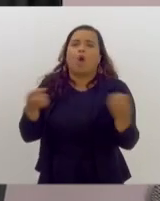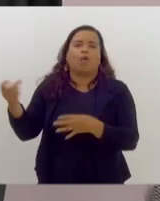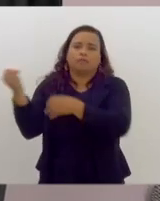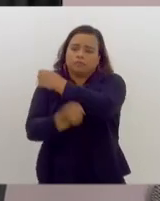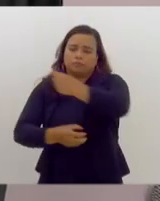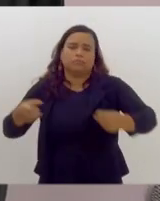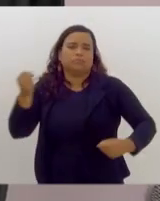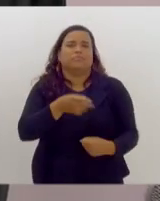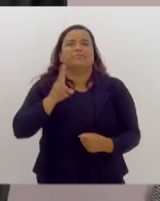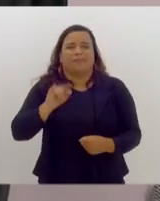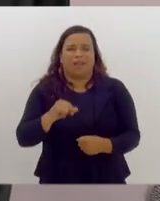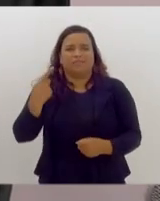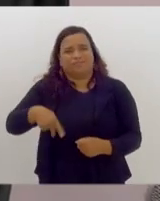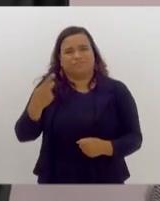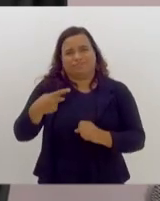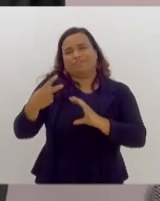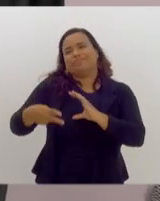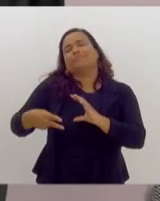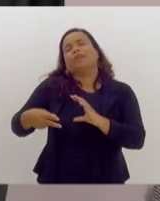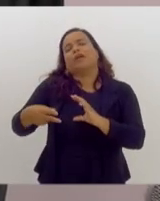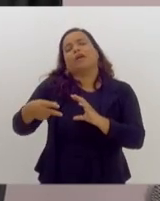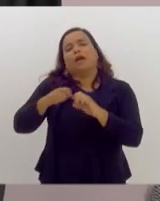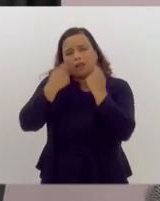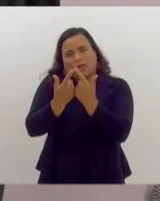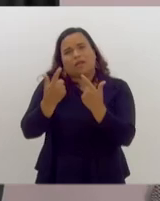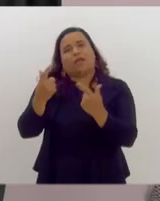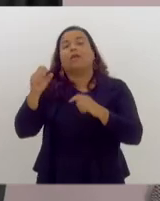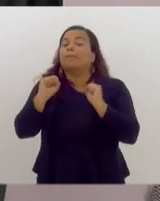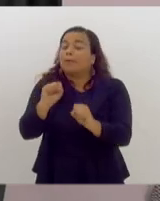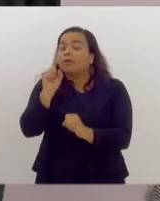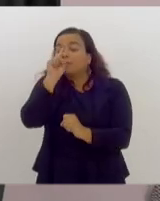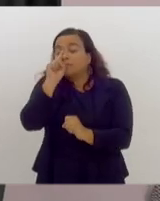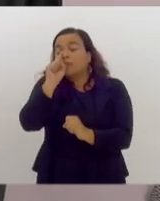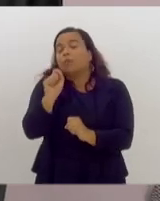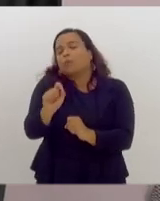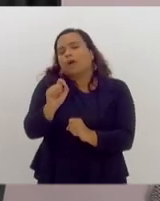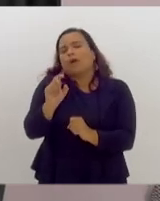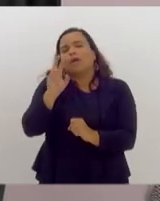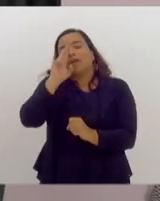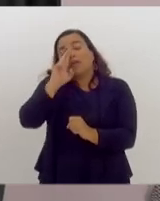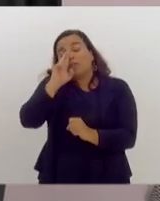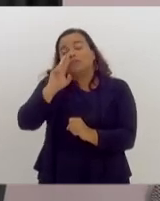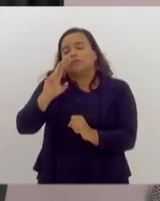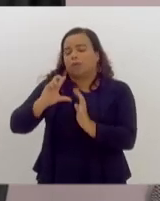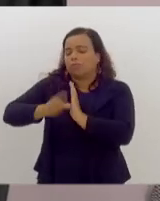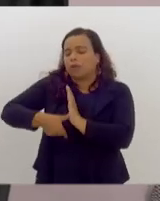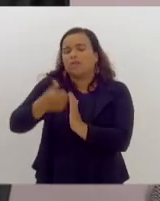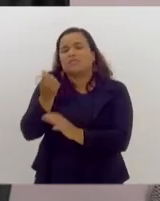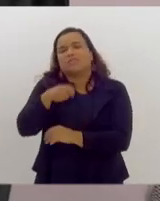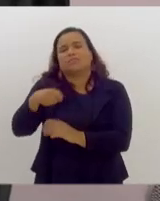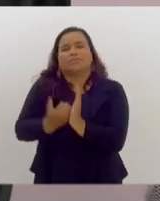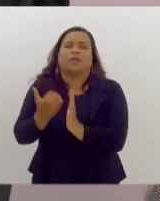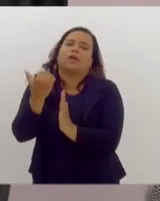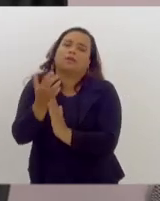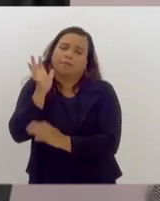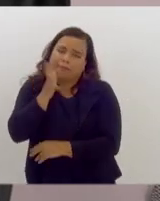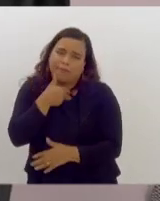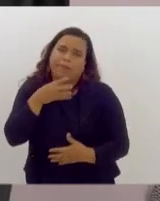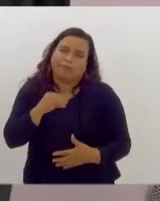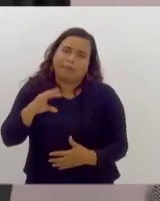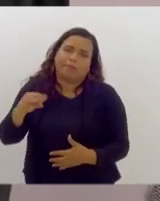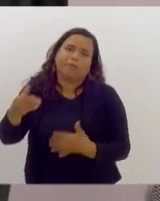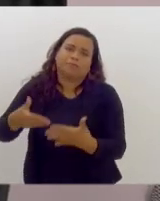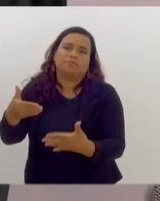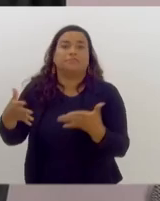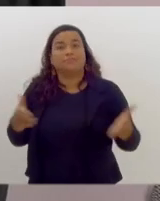na casa, e aí a gente corre o risco de demorar mais 6 meses. E aí, realmente, a questão do prazo vai